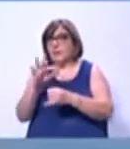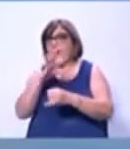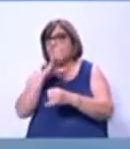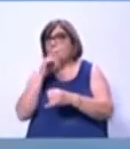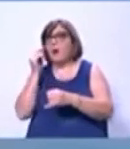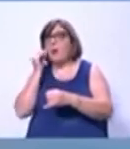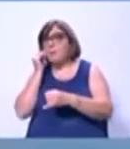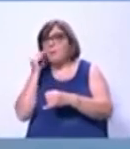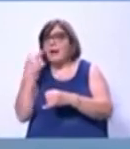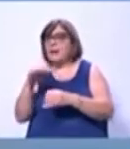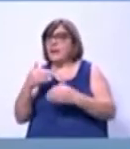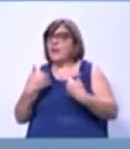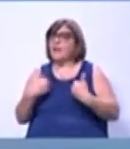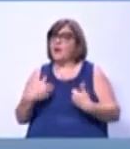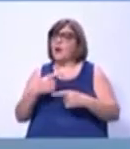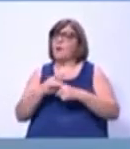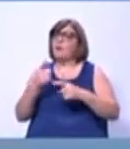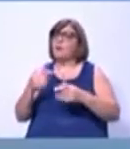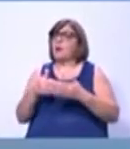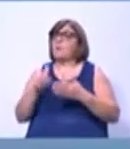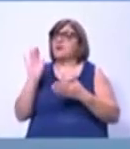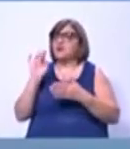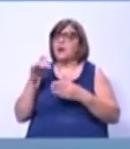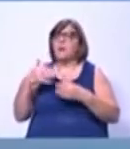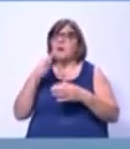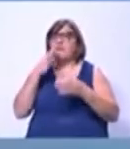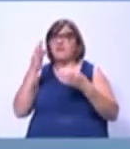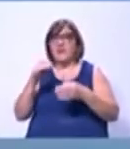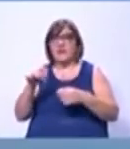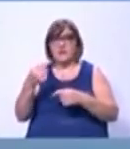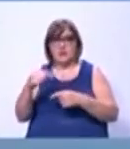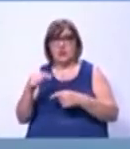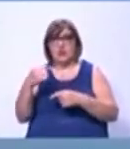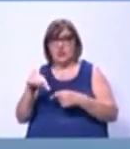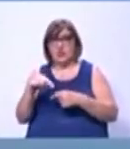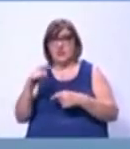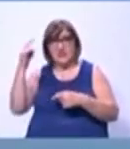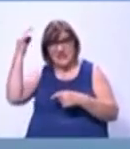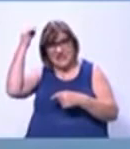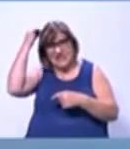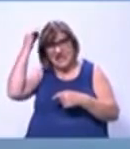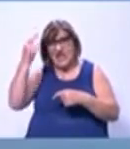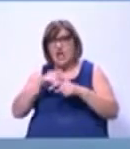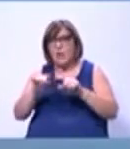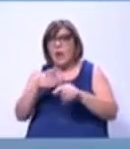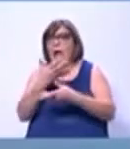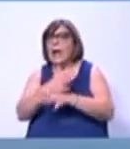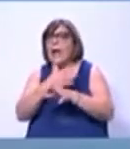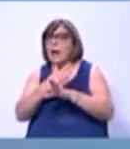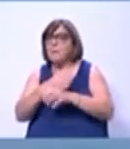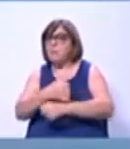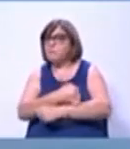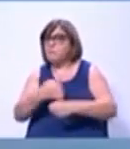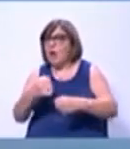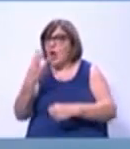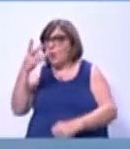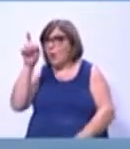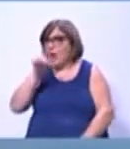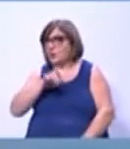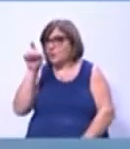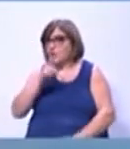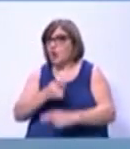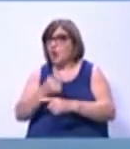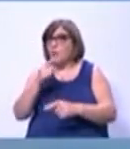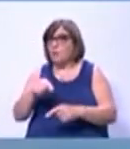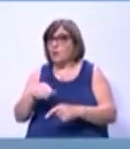e o papá ficam descansados. Sim. Porque o evento passou. Mas na verdade nós vamos ter os neurónios a queimarem durante 4 dias, porque o